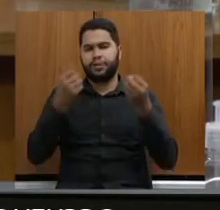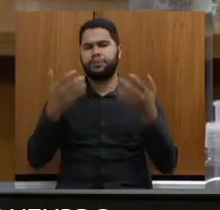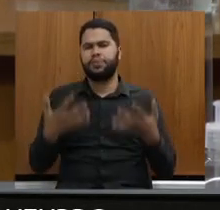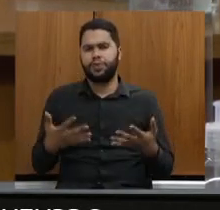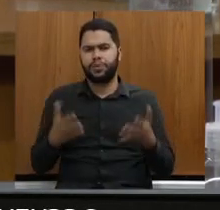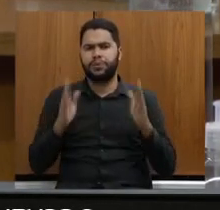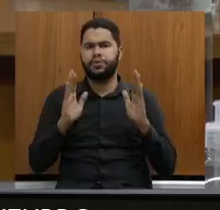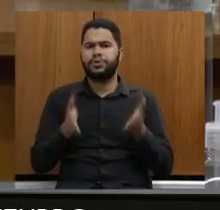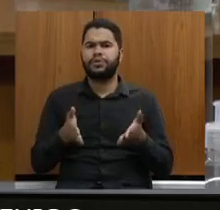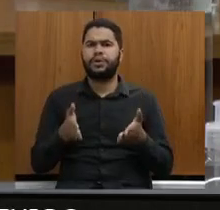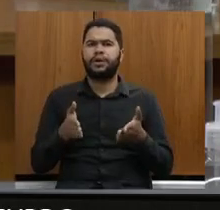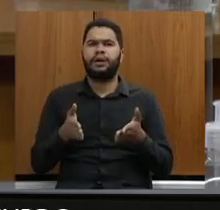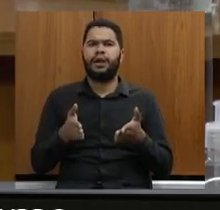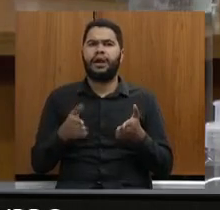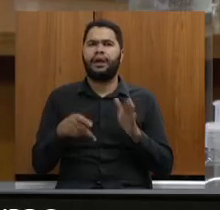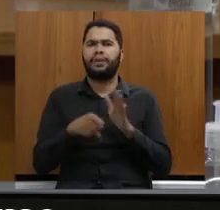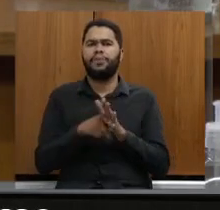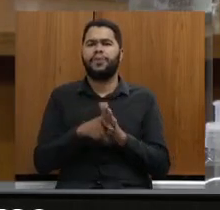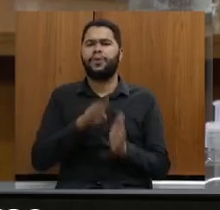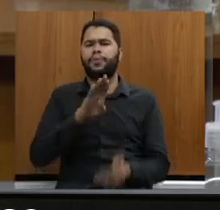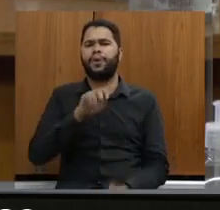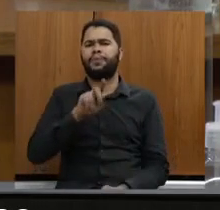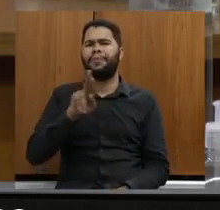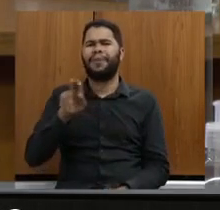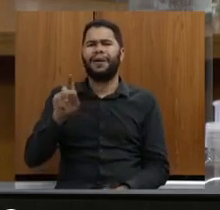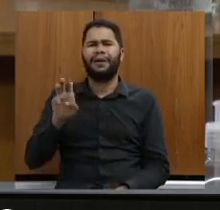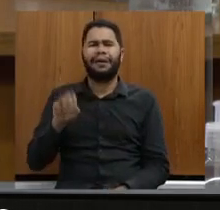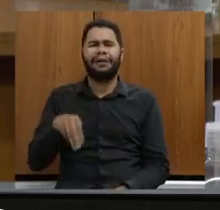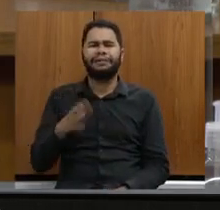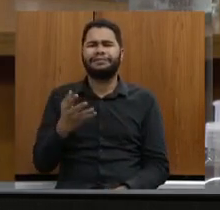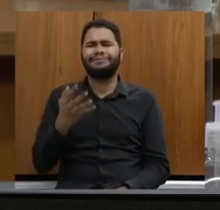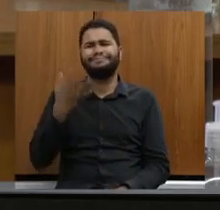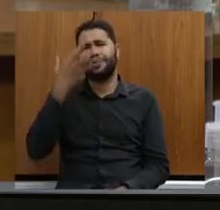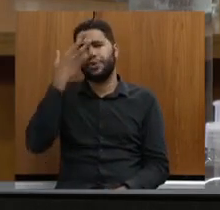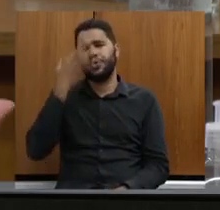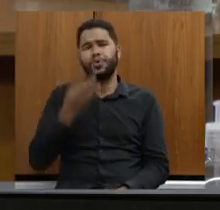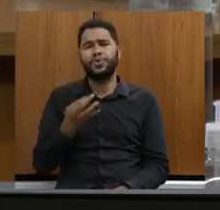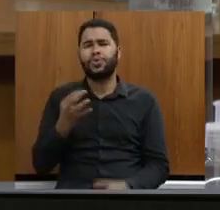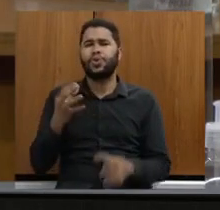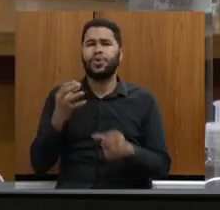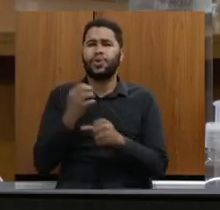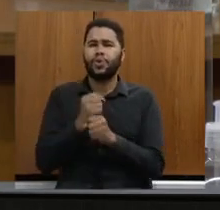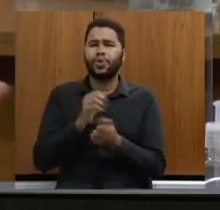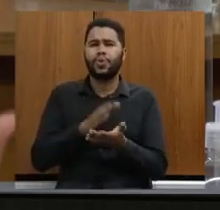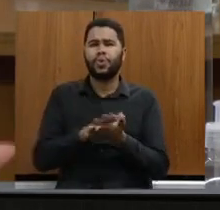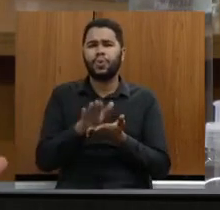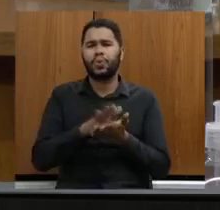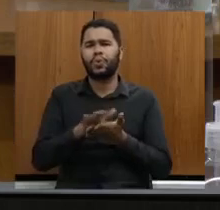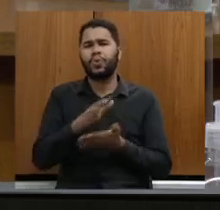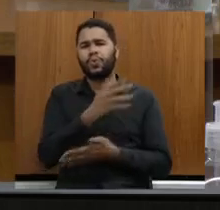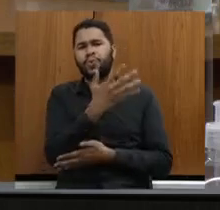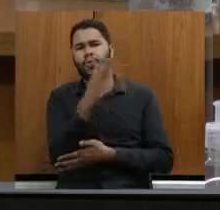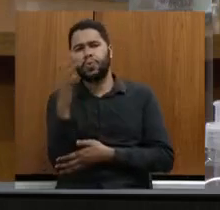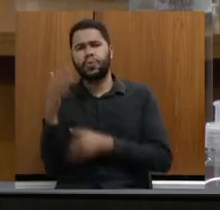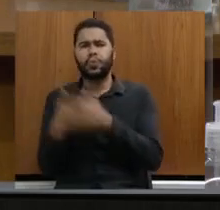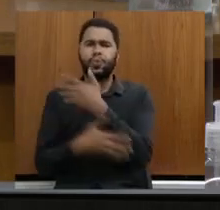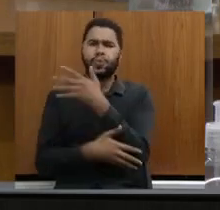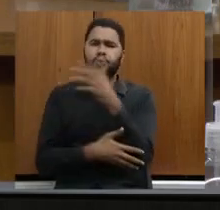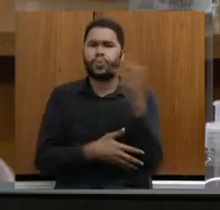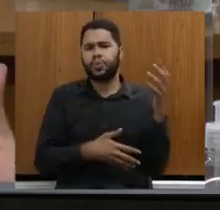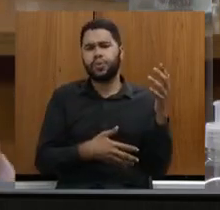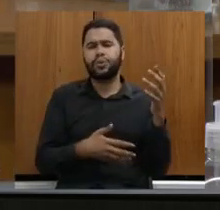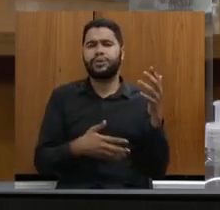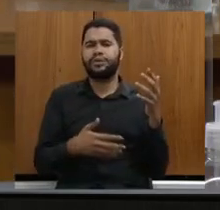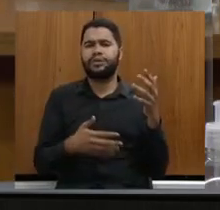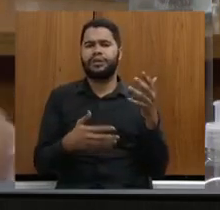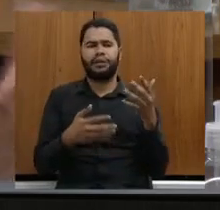falou iPhone descomissionar essa barragem ele ele não tem noção do custo ambiental também que é é